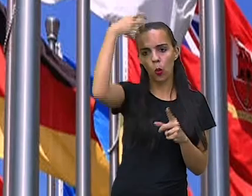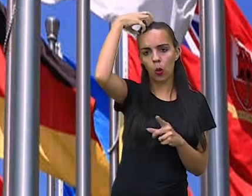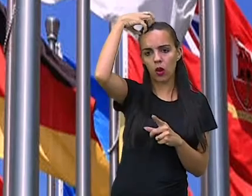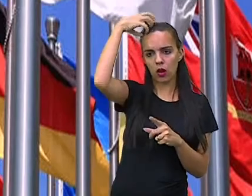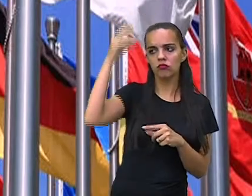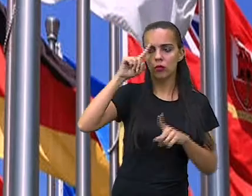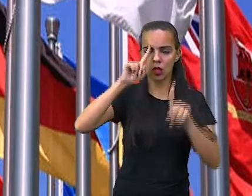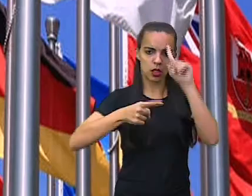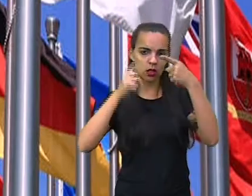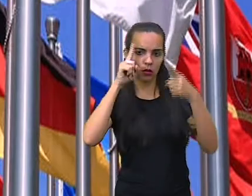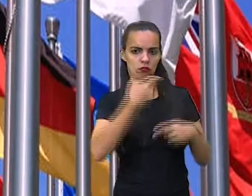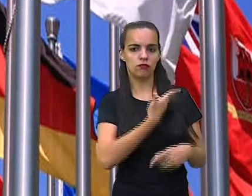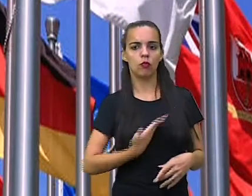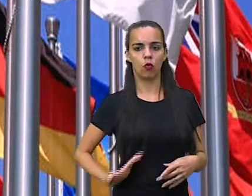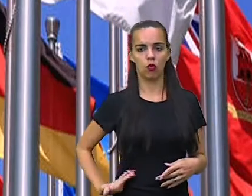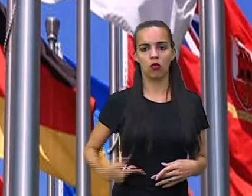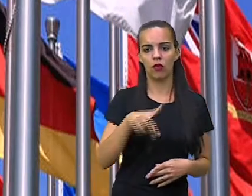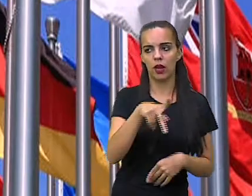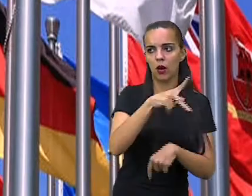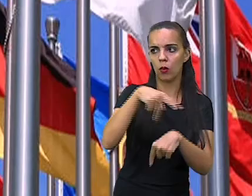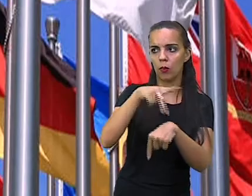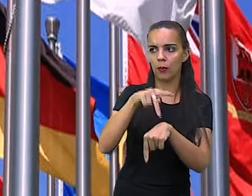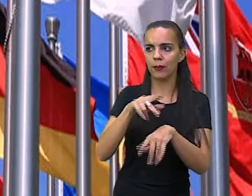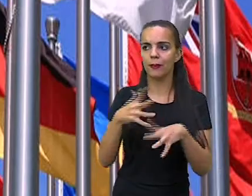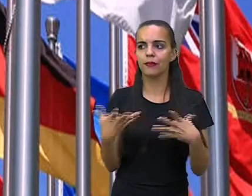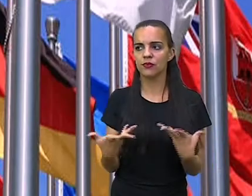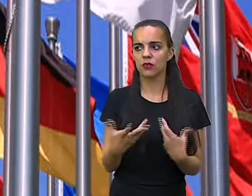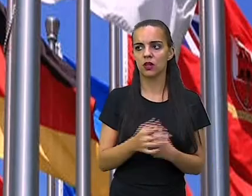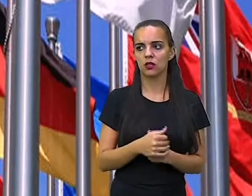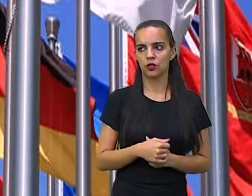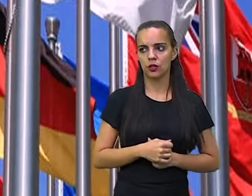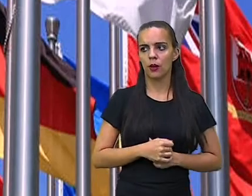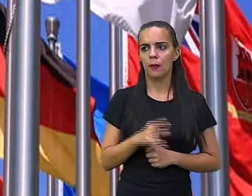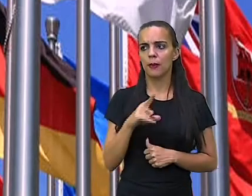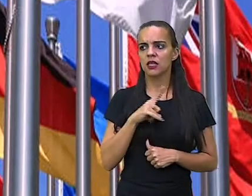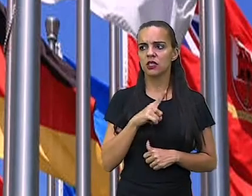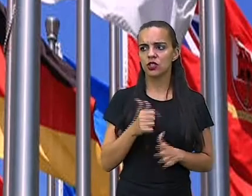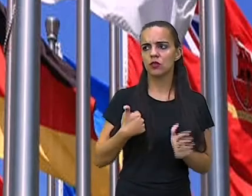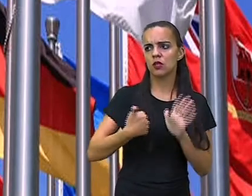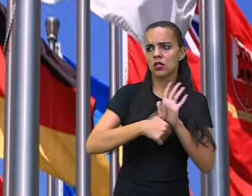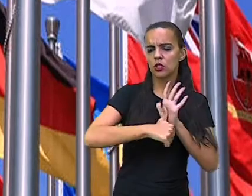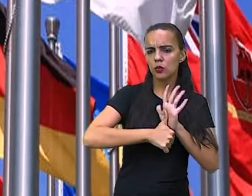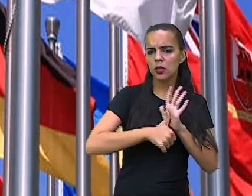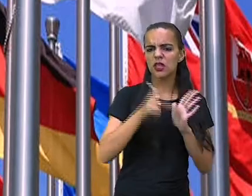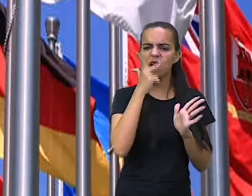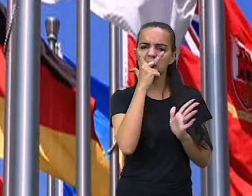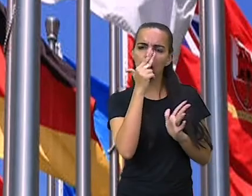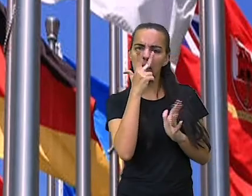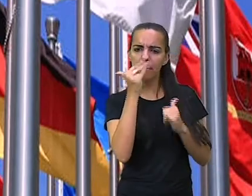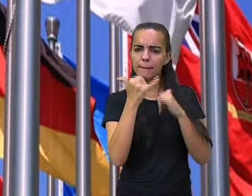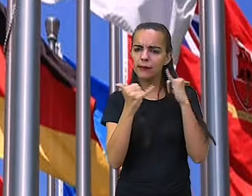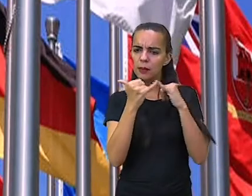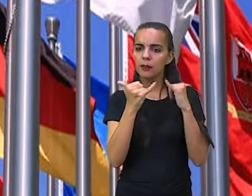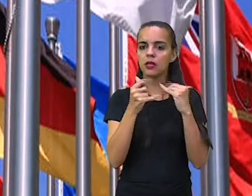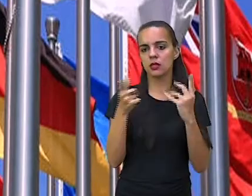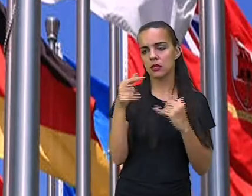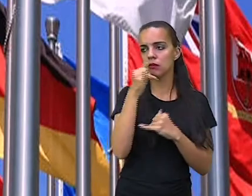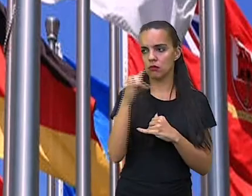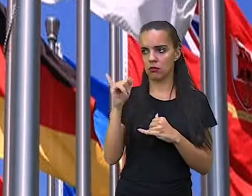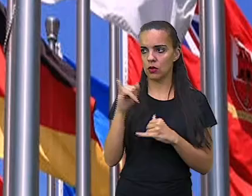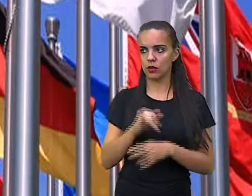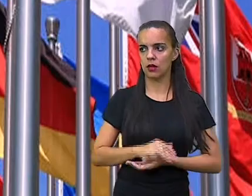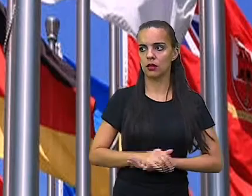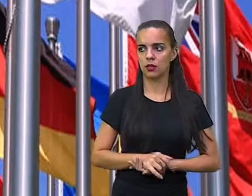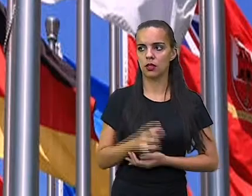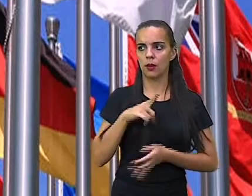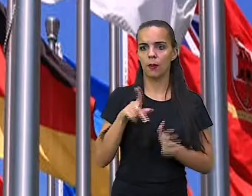esse território que tinha uma cultura, uma língua, uma identidade parecida ou única, e formaram assim o